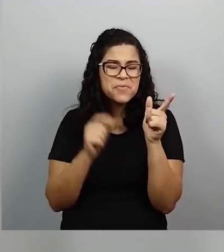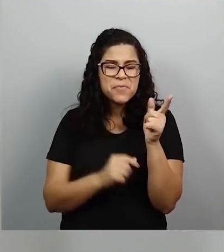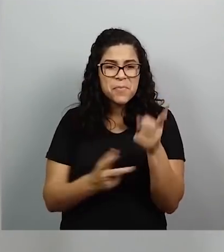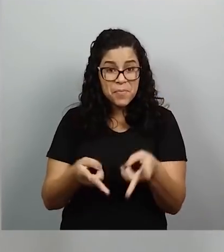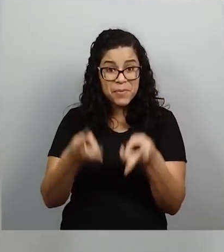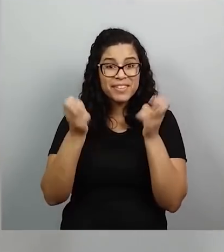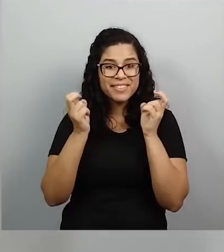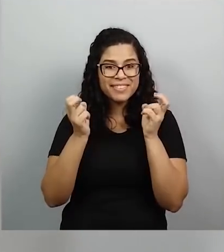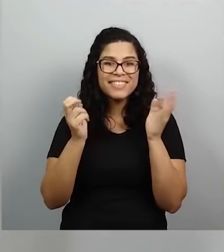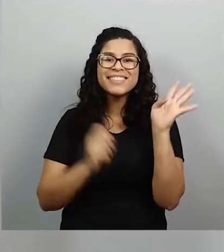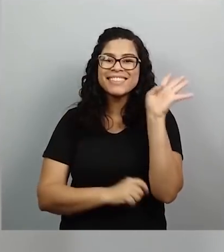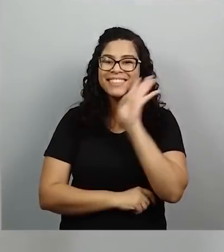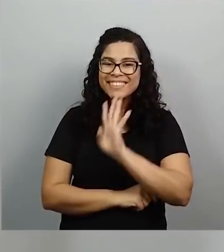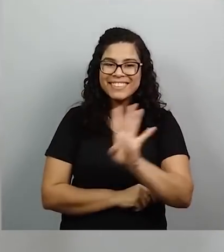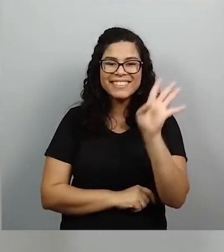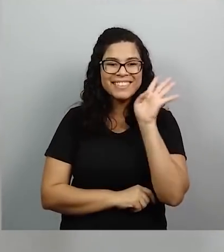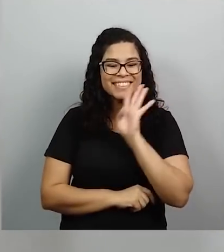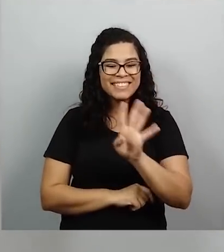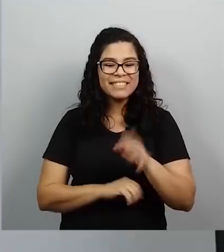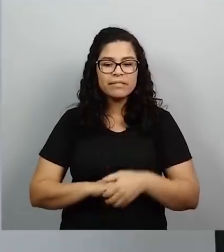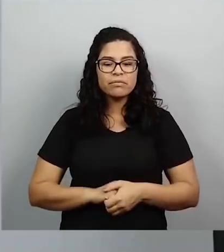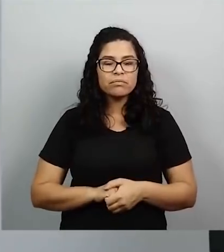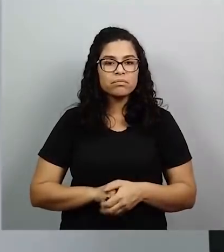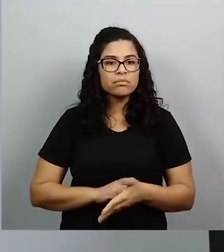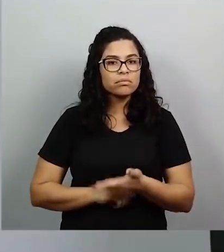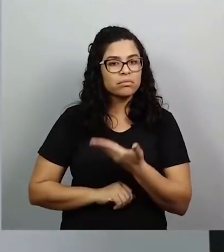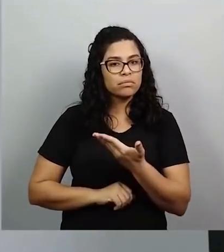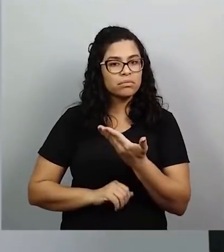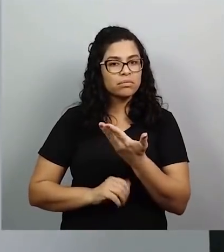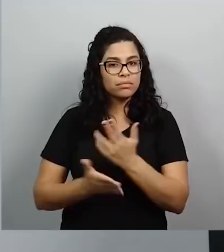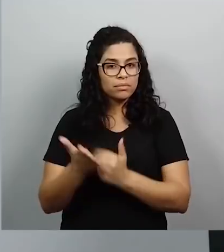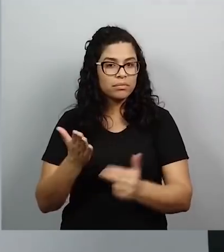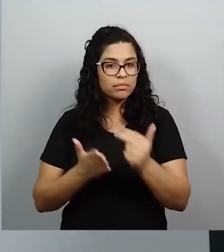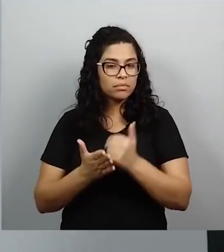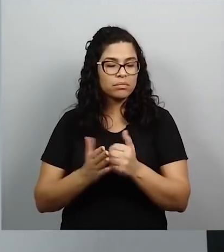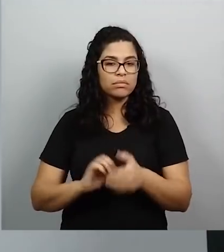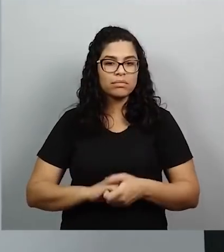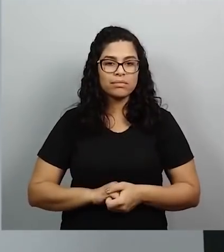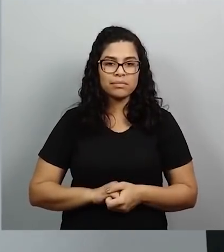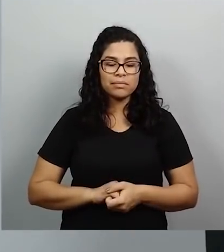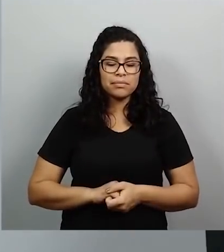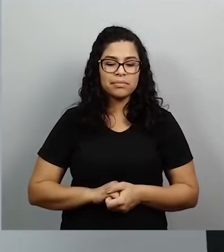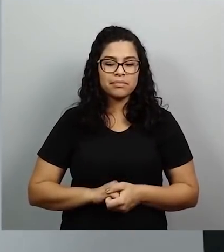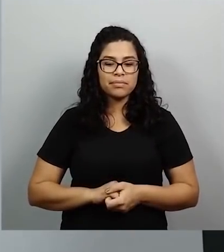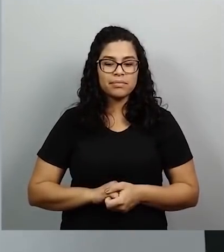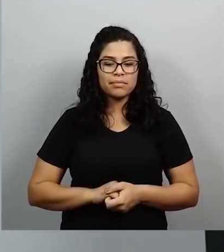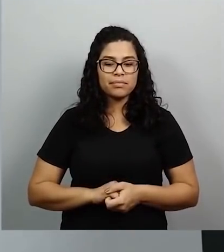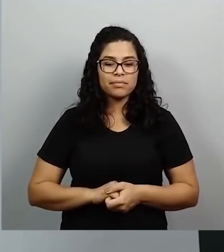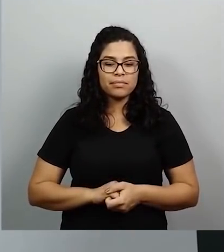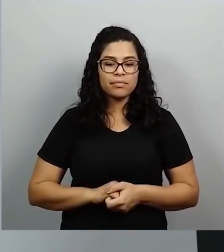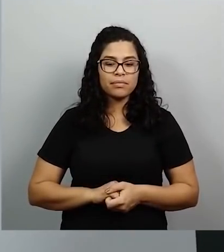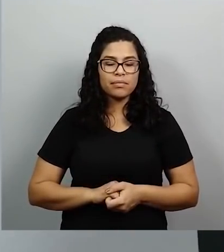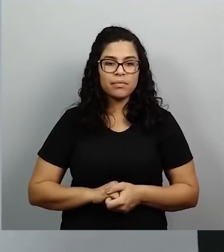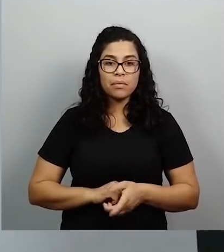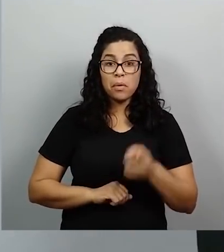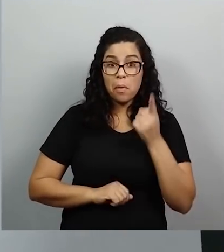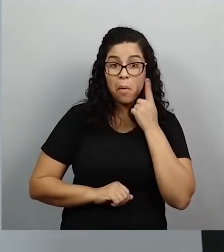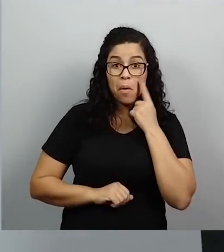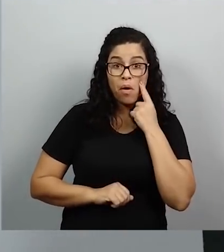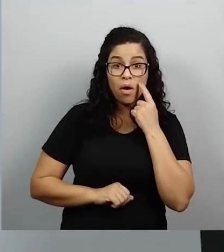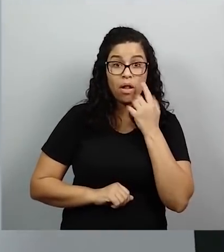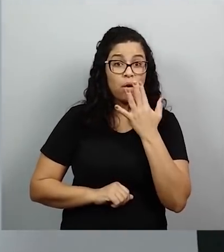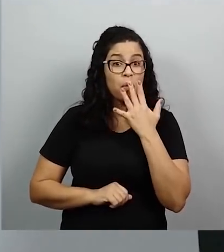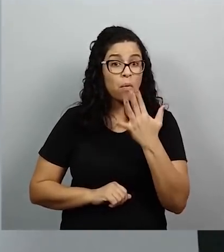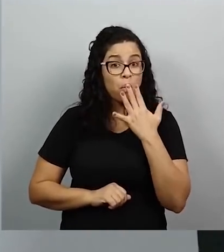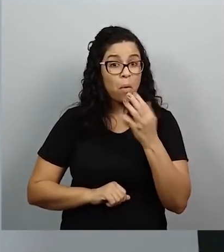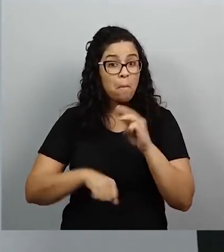siamês? Legal, né? Aqui nós temos uma produção mais abstrata. Olha só quantos tons